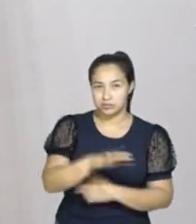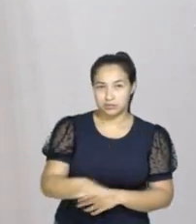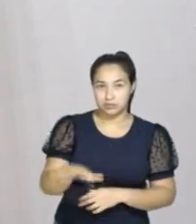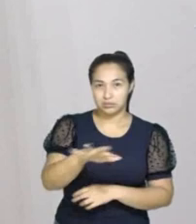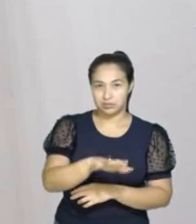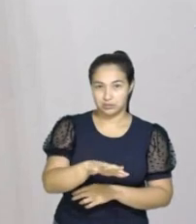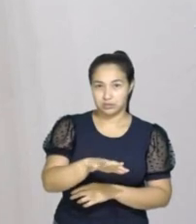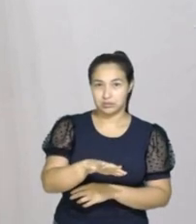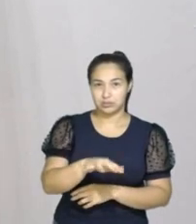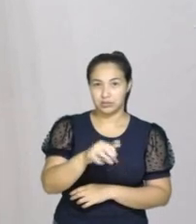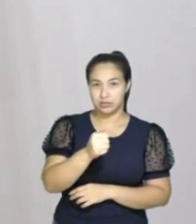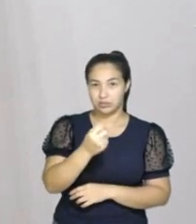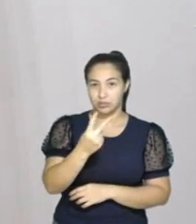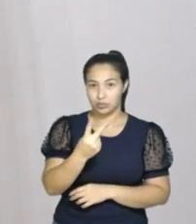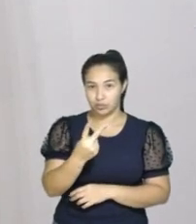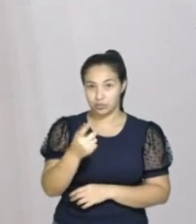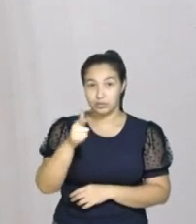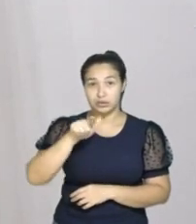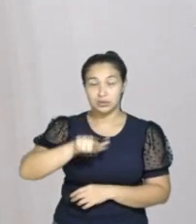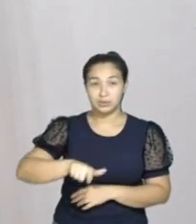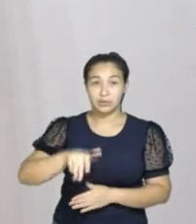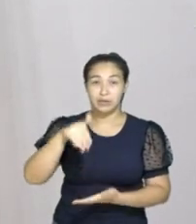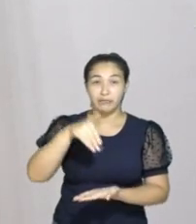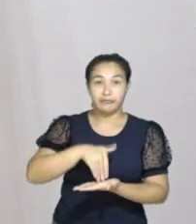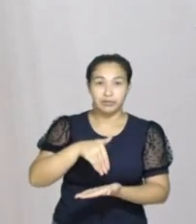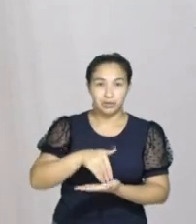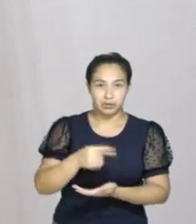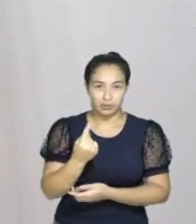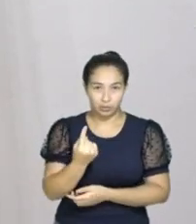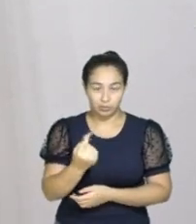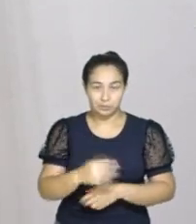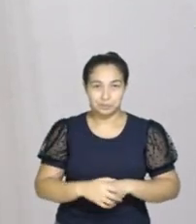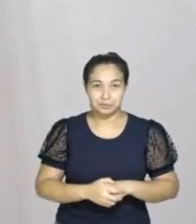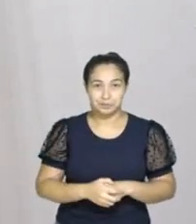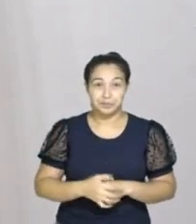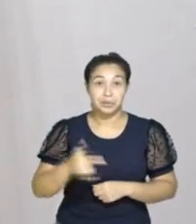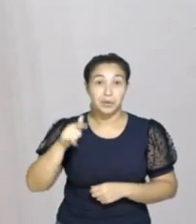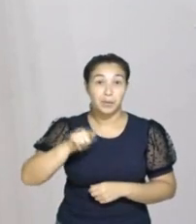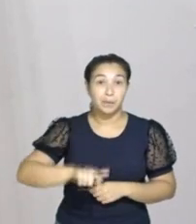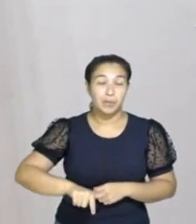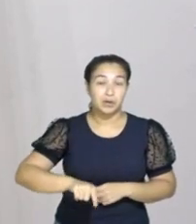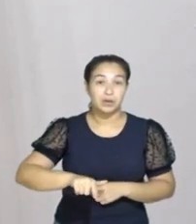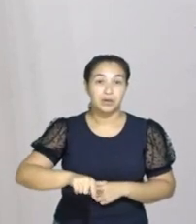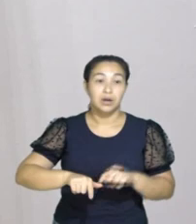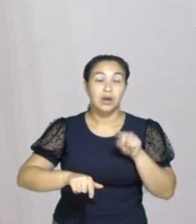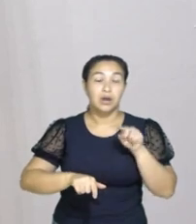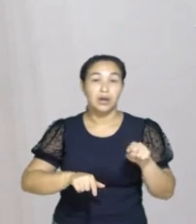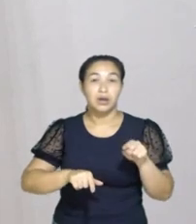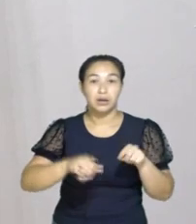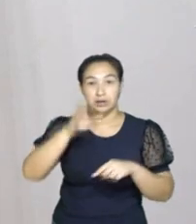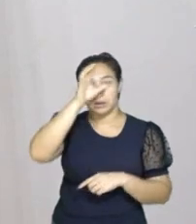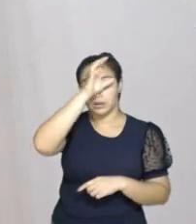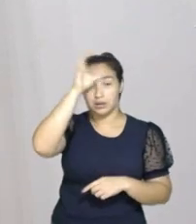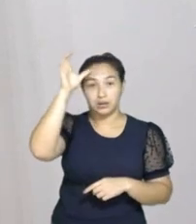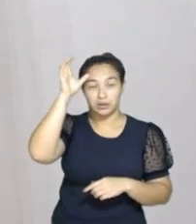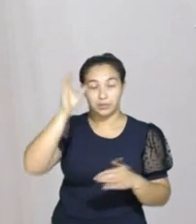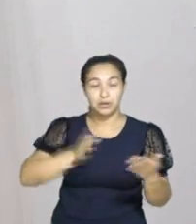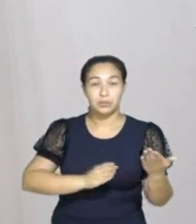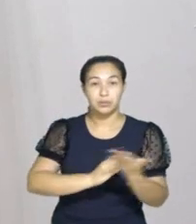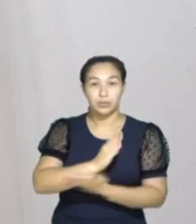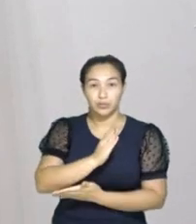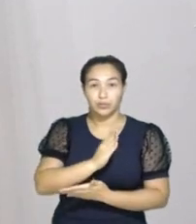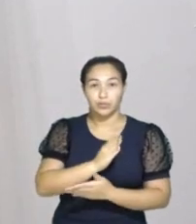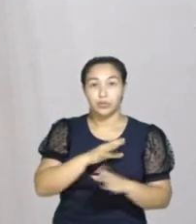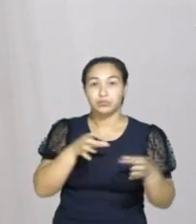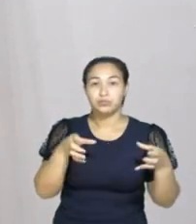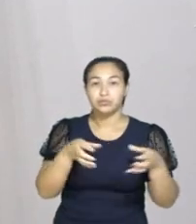12 e mais uma final além disso a câmara municipal também aprovou um conjunto de